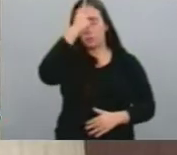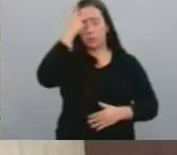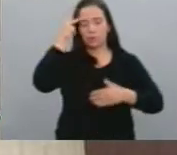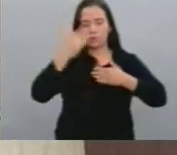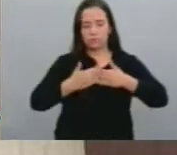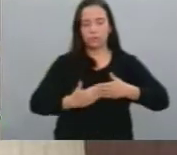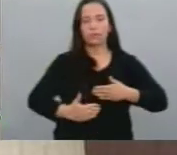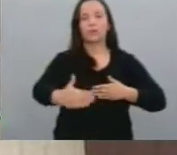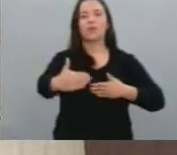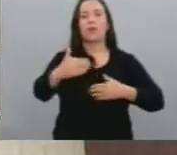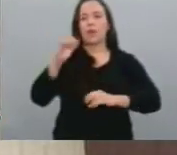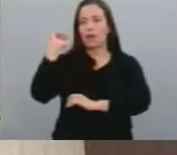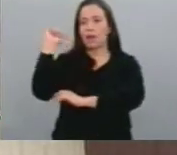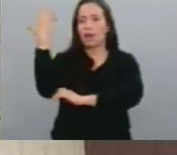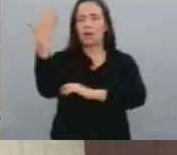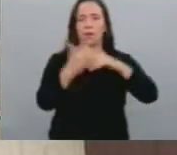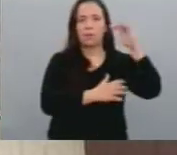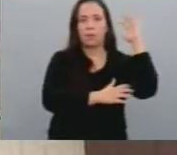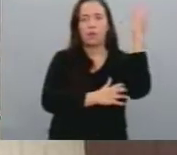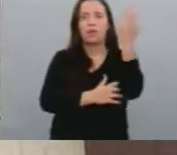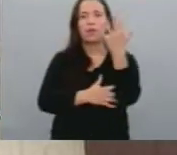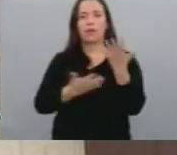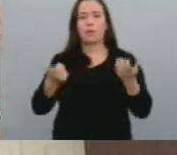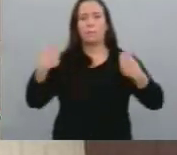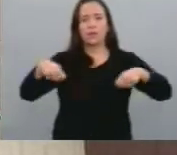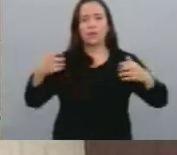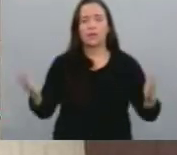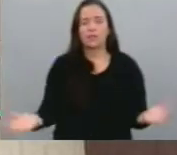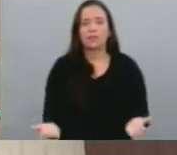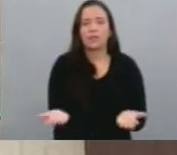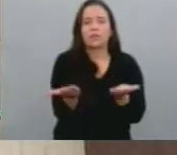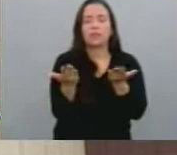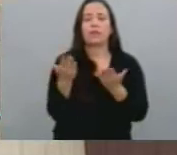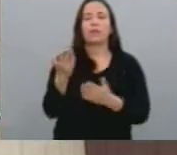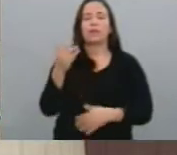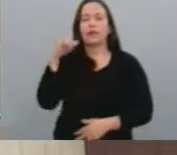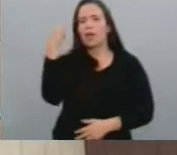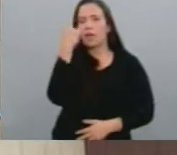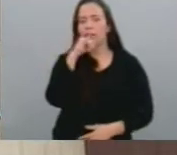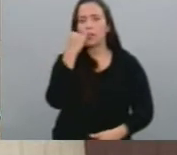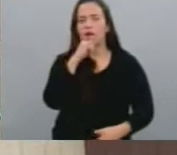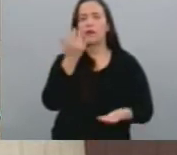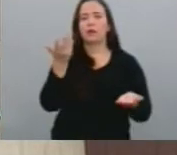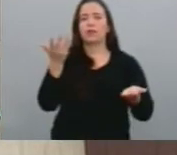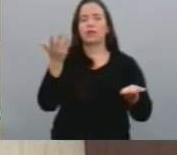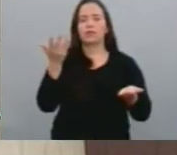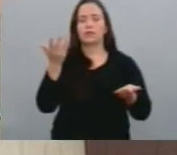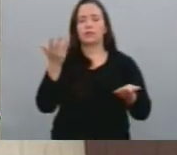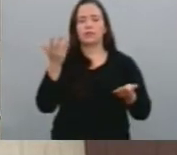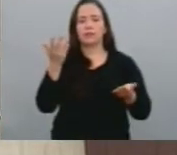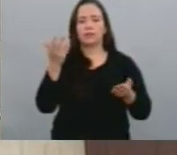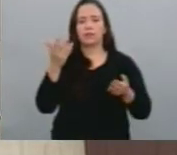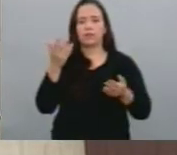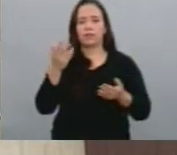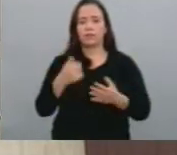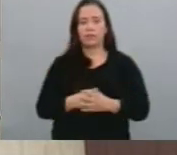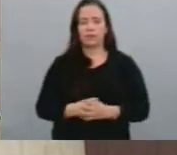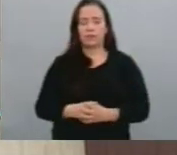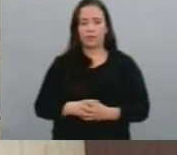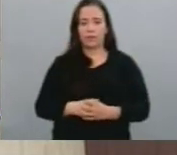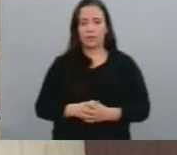econômico e ambiental. Nós tínhamos que estar incentivando a transição energética, microgeração de energia. Vocês sabem